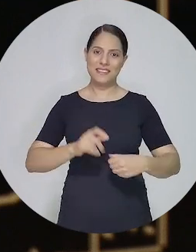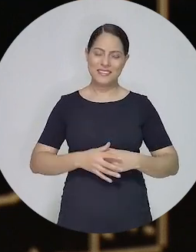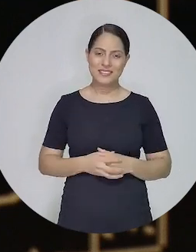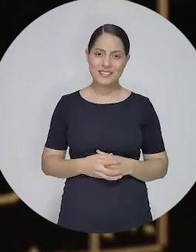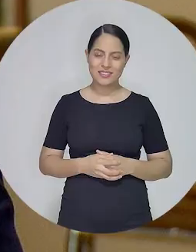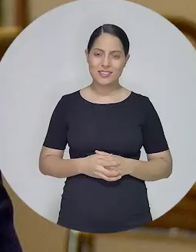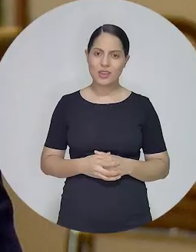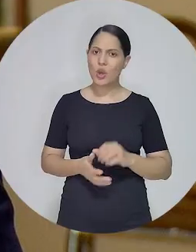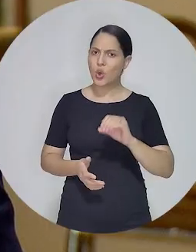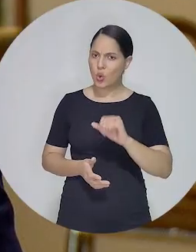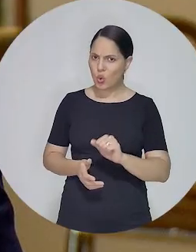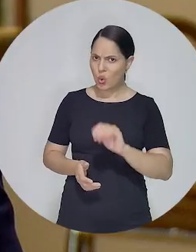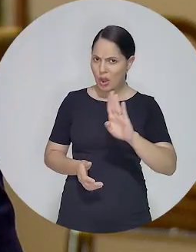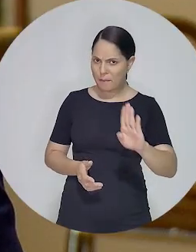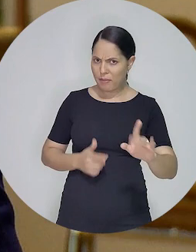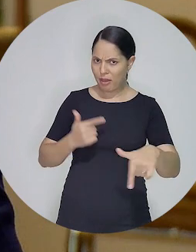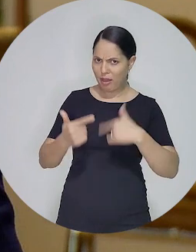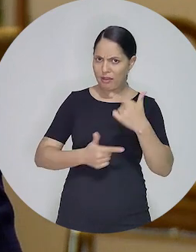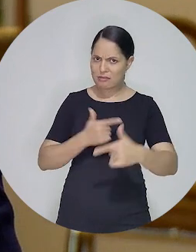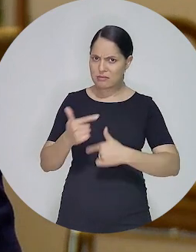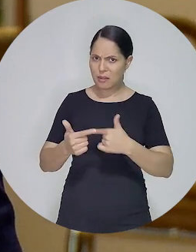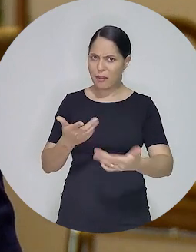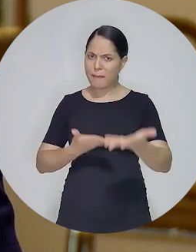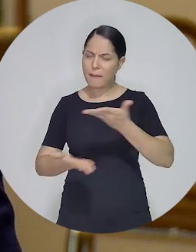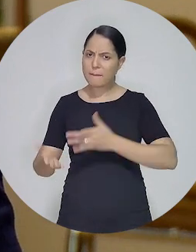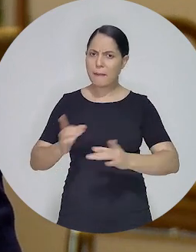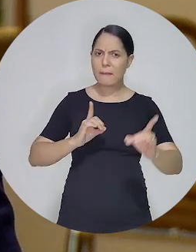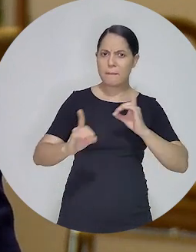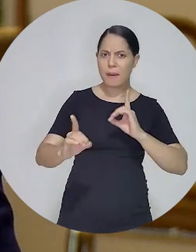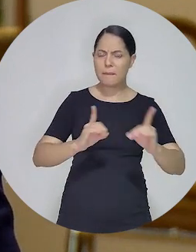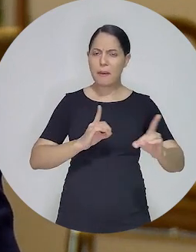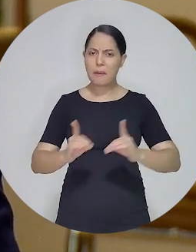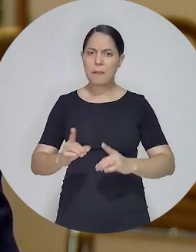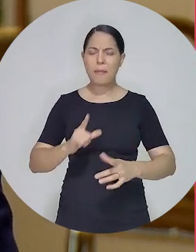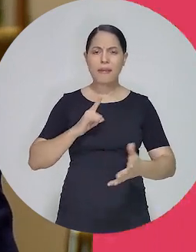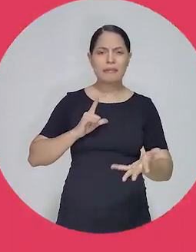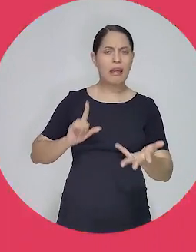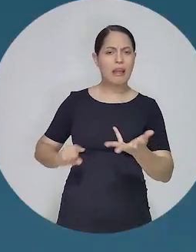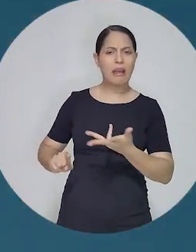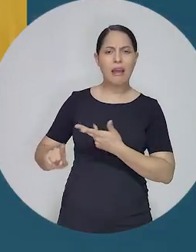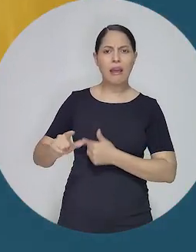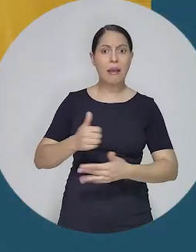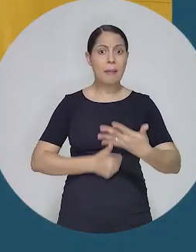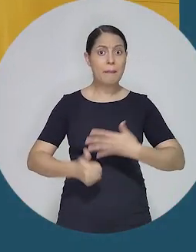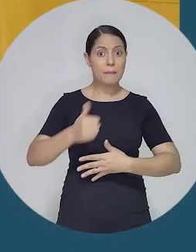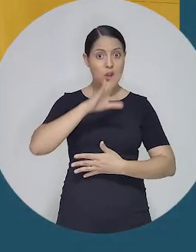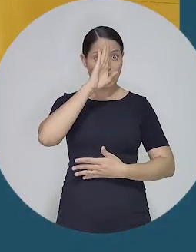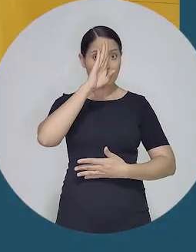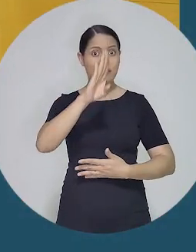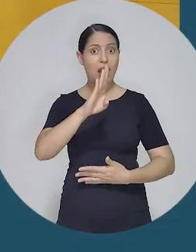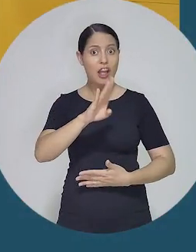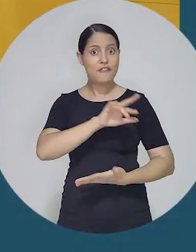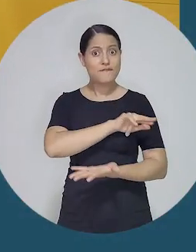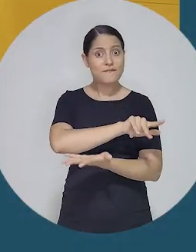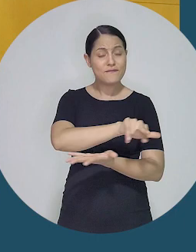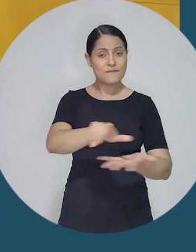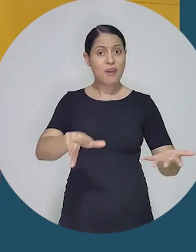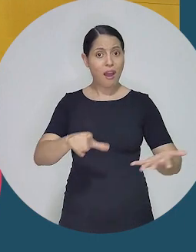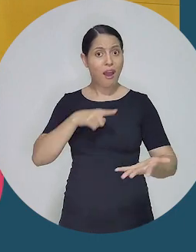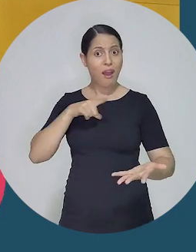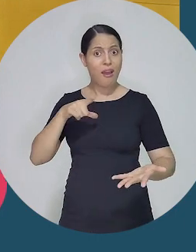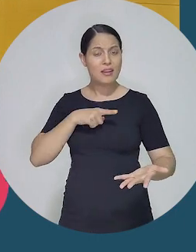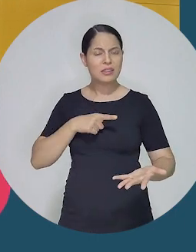institucional. Os trabalhos da ordem são muito dinâmicos, né? As bandeiras vão surgindo, as prioridades vão